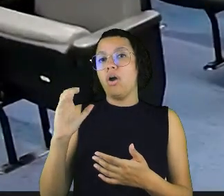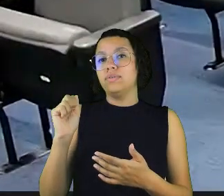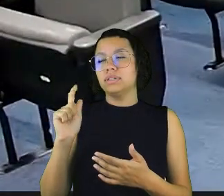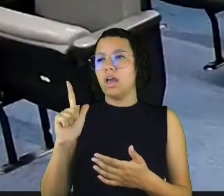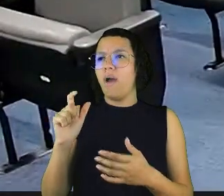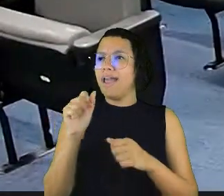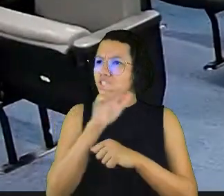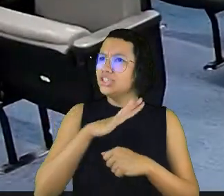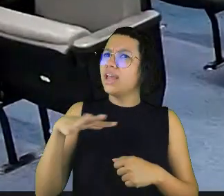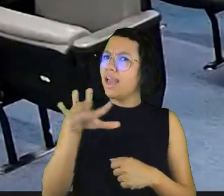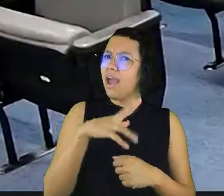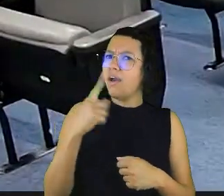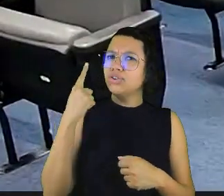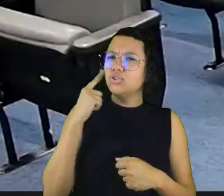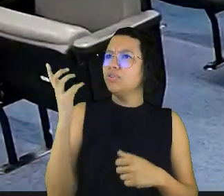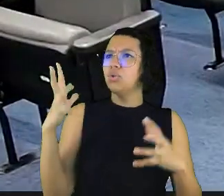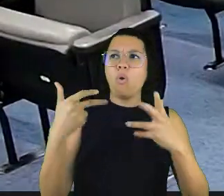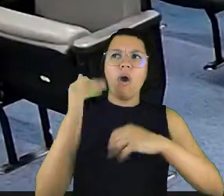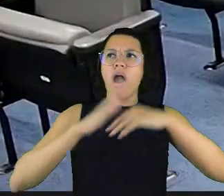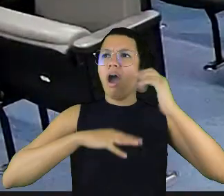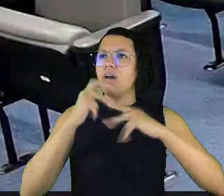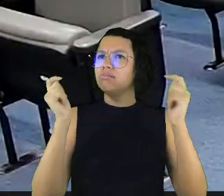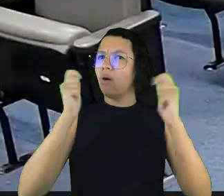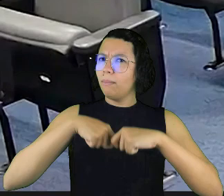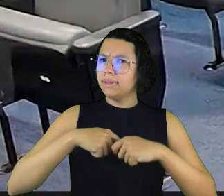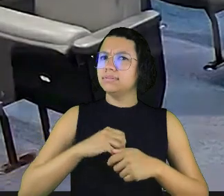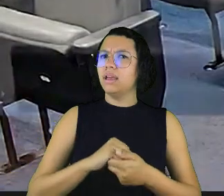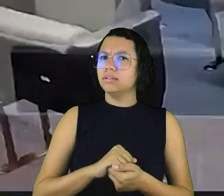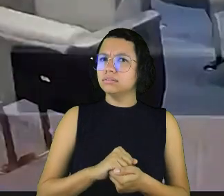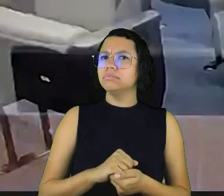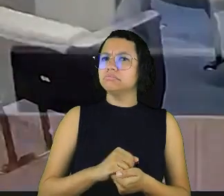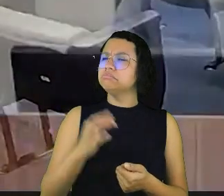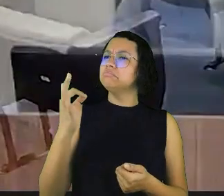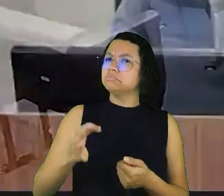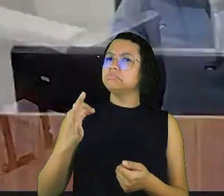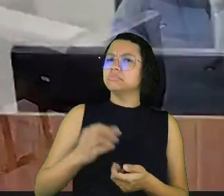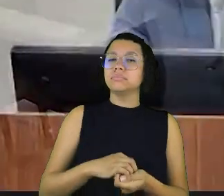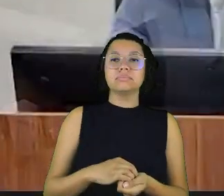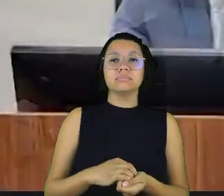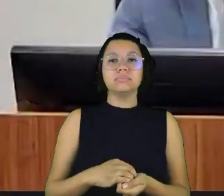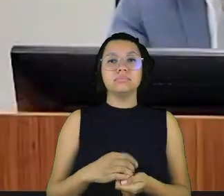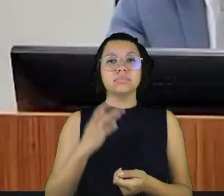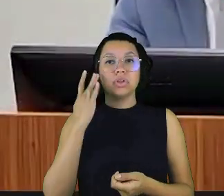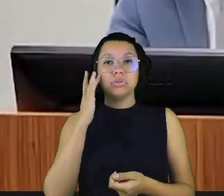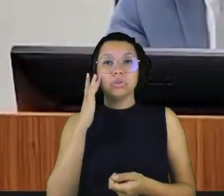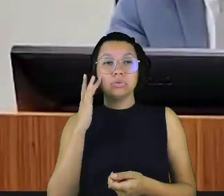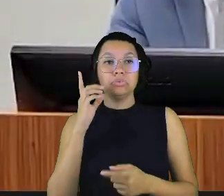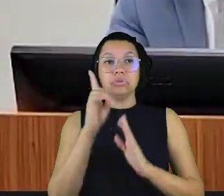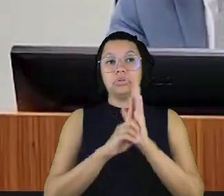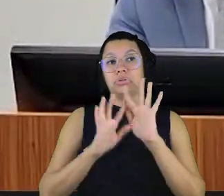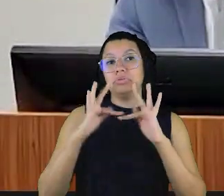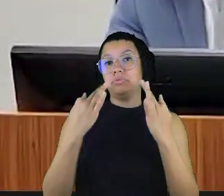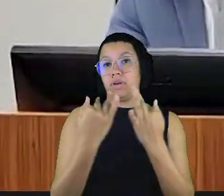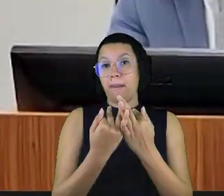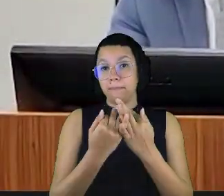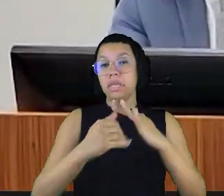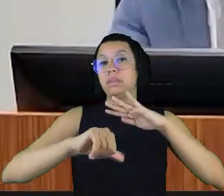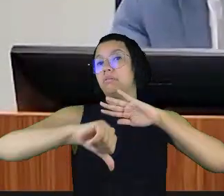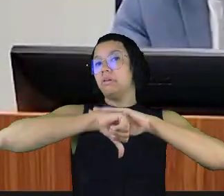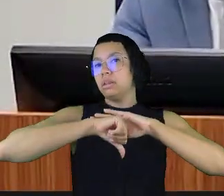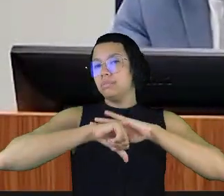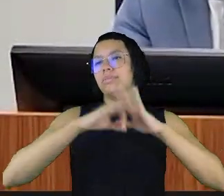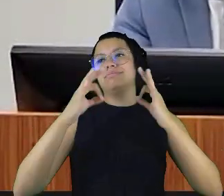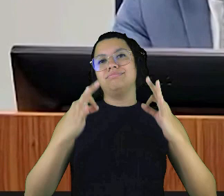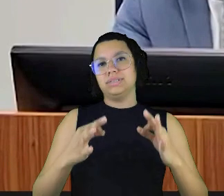as competências, se a gente se bobear, né? Exatamente, Então, acho que exatamente. até, sei lá, direito de família, no criminal com certeza também,